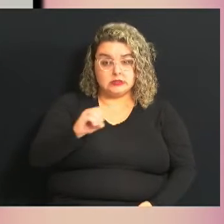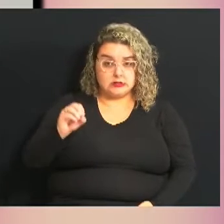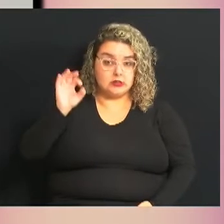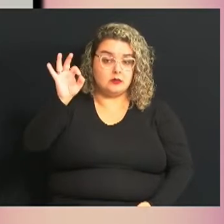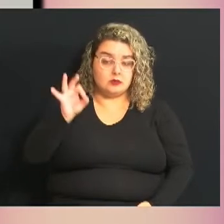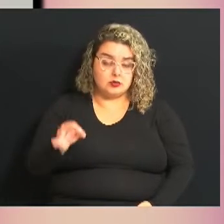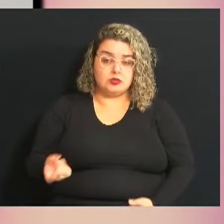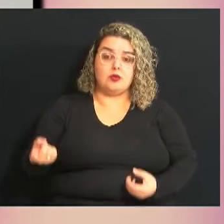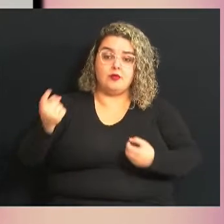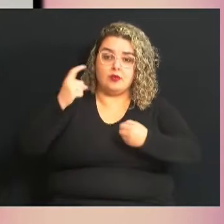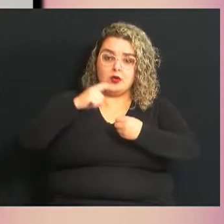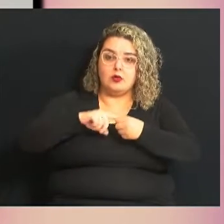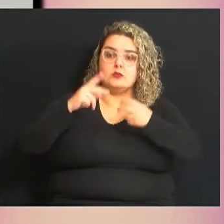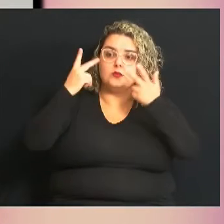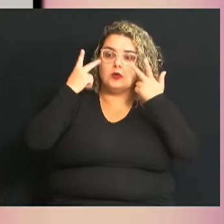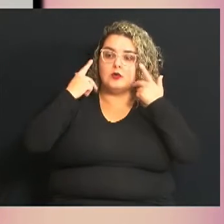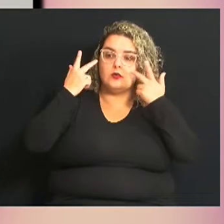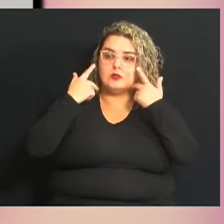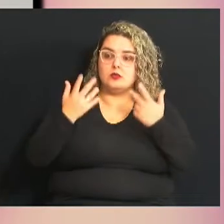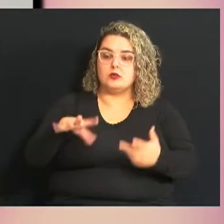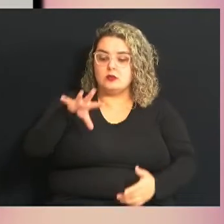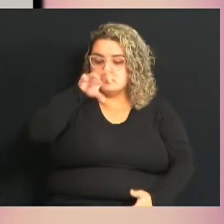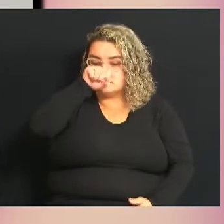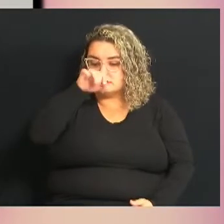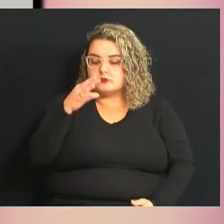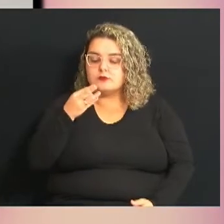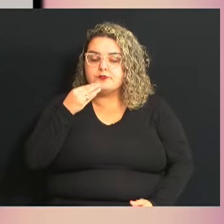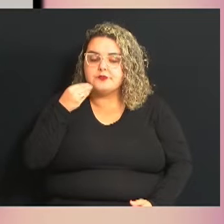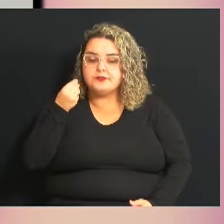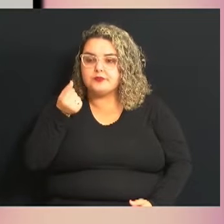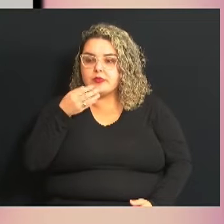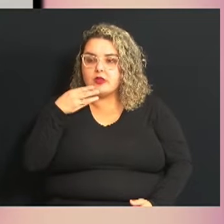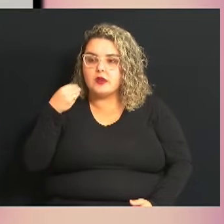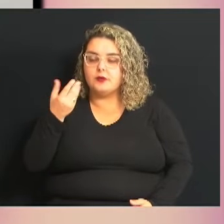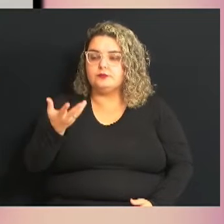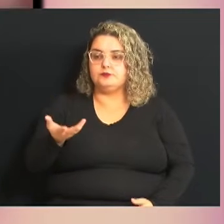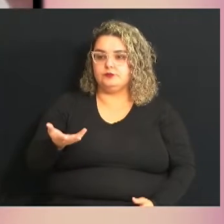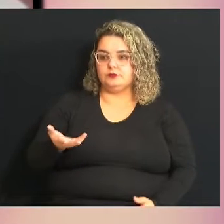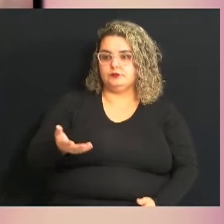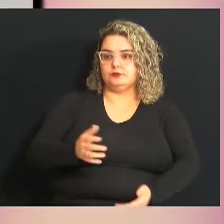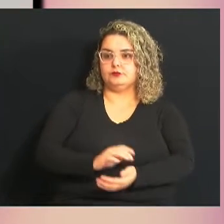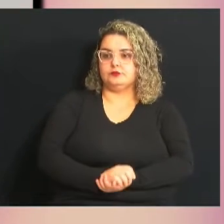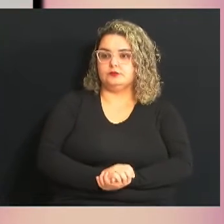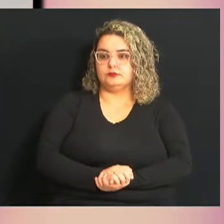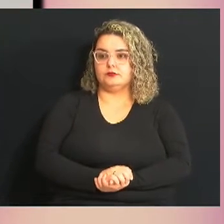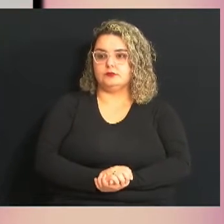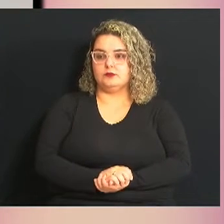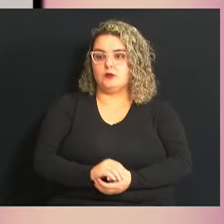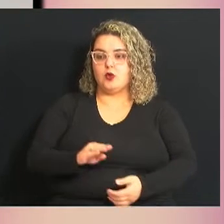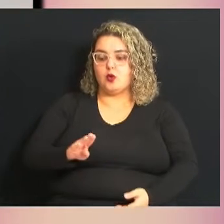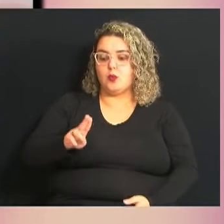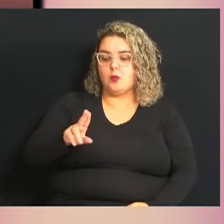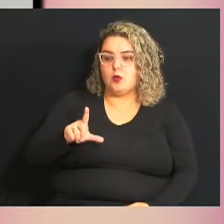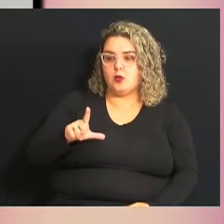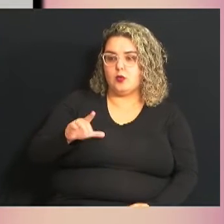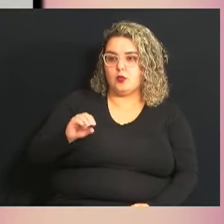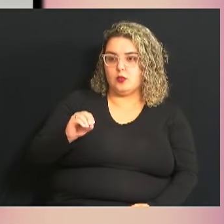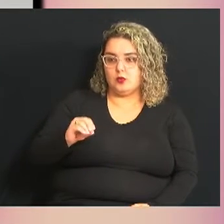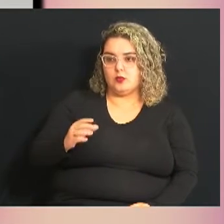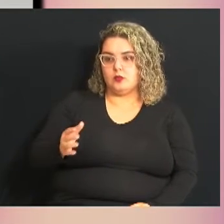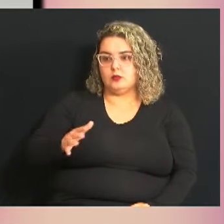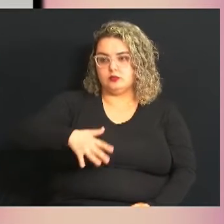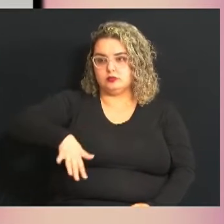retornam, né, o cheiro ao olfato, porque eles estão ligados ao muco que fica em algumas regiões, né,